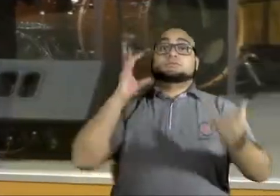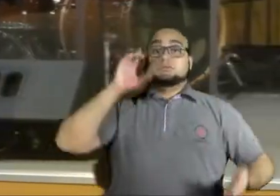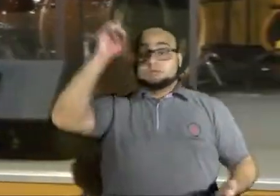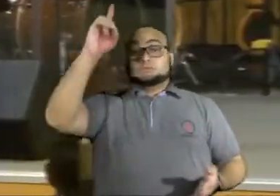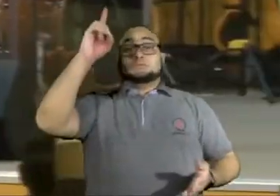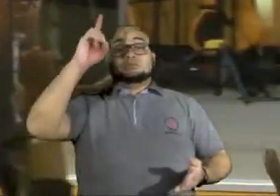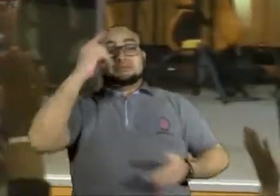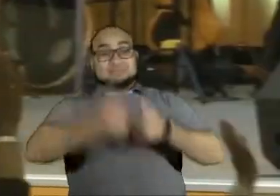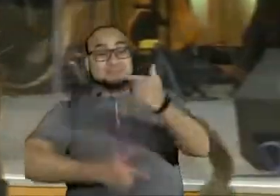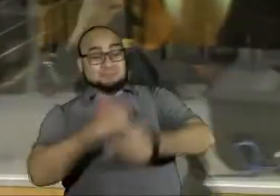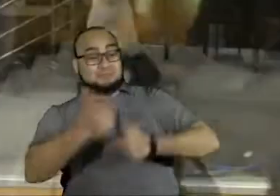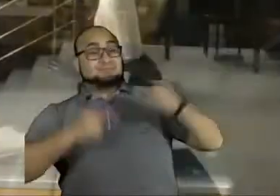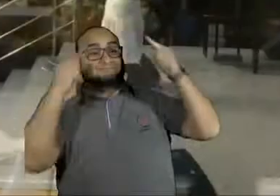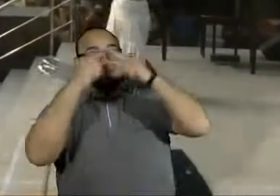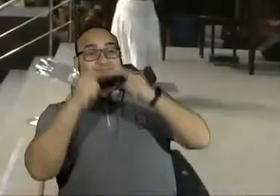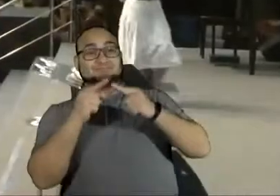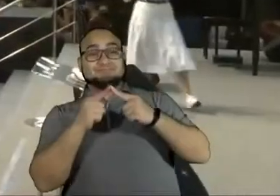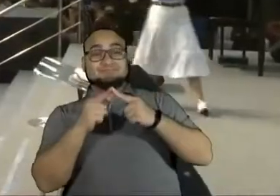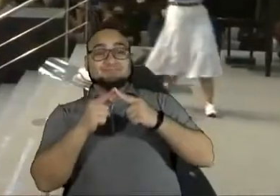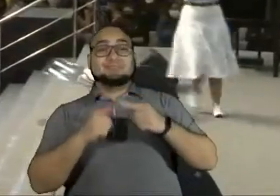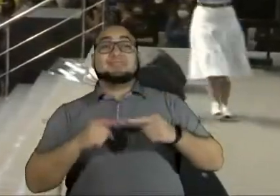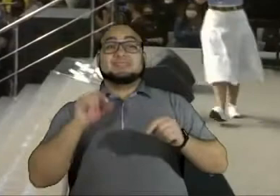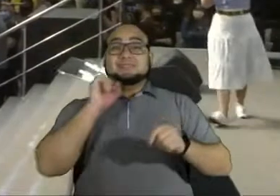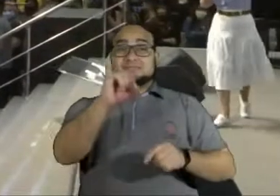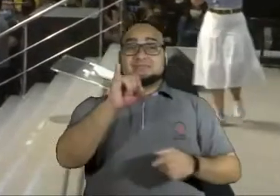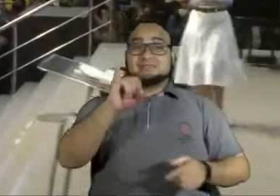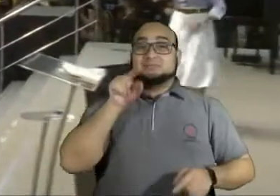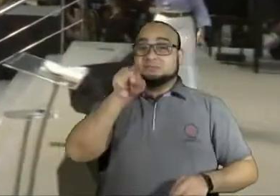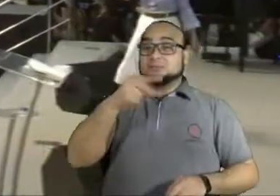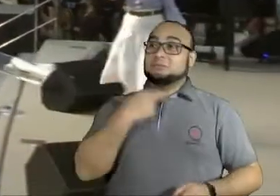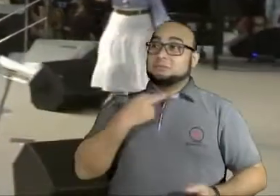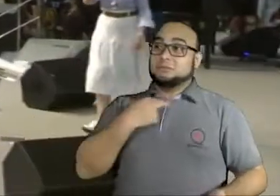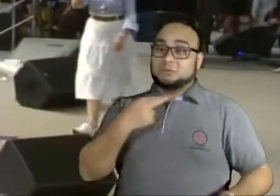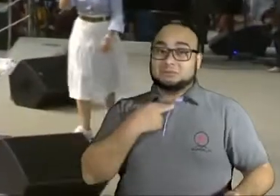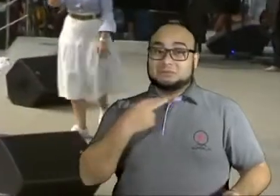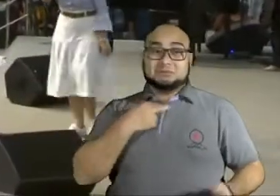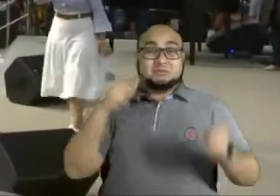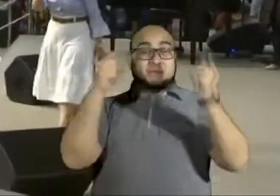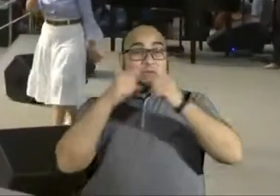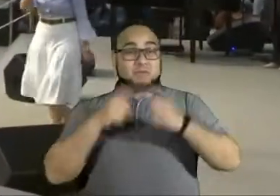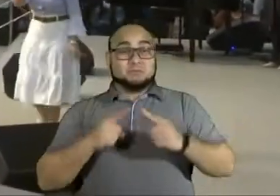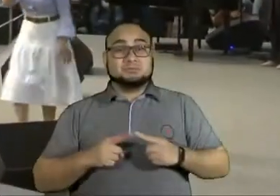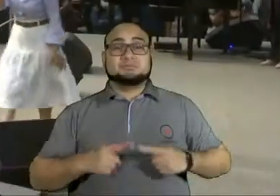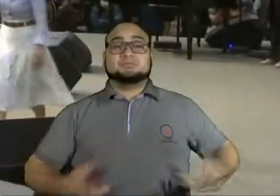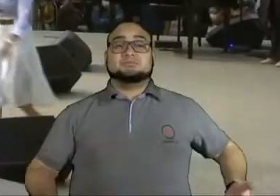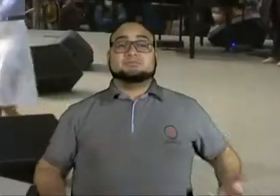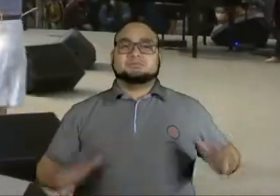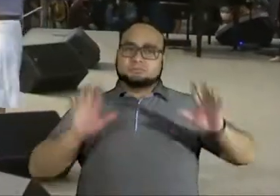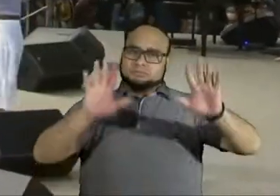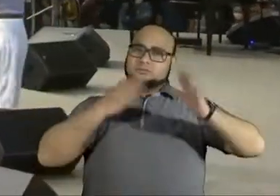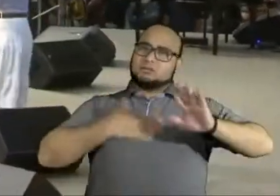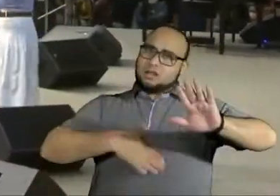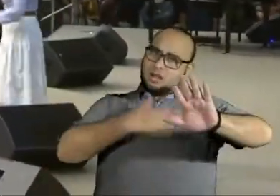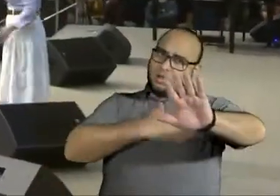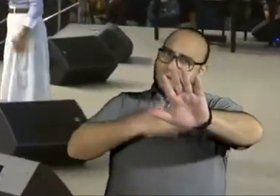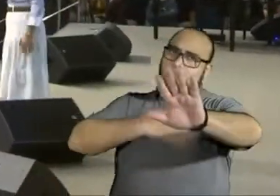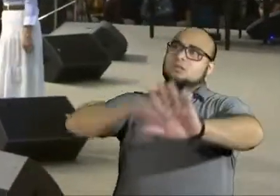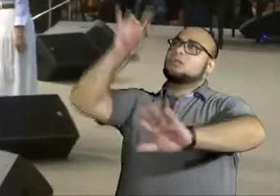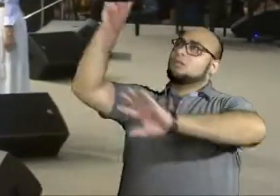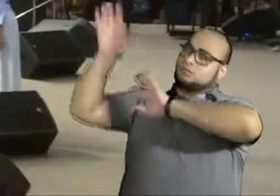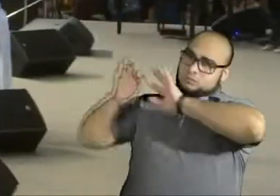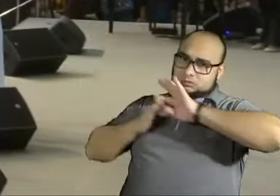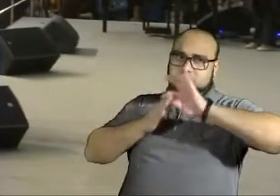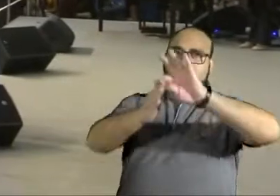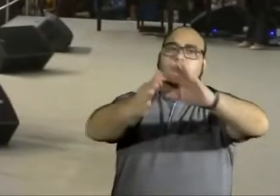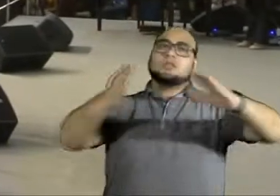o que você não pode mais cumprir. Para defender quando... Camila, ainda não entendi. Vai entender. Deus trouxe gente hoje aqui e está